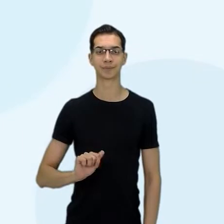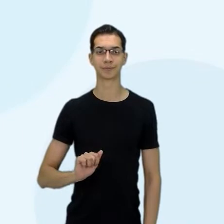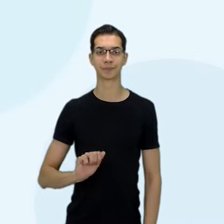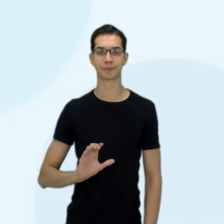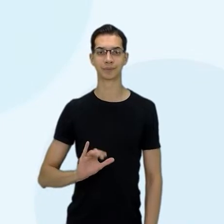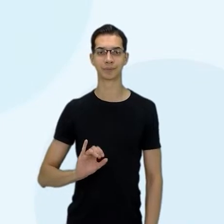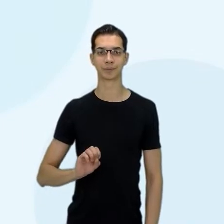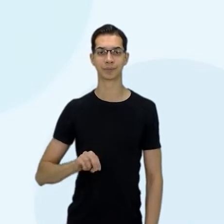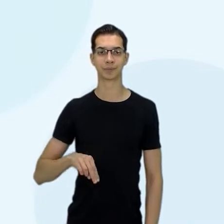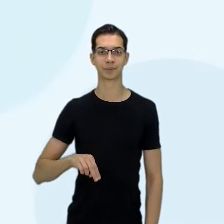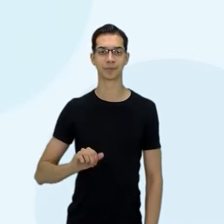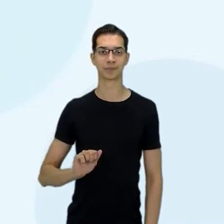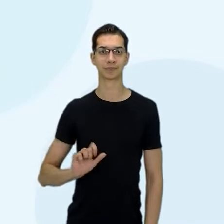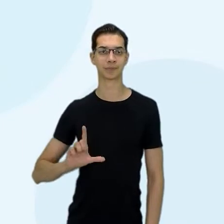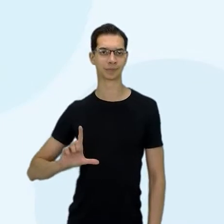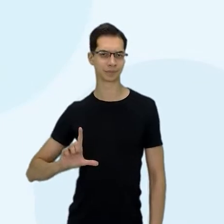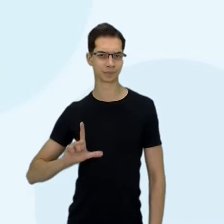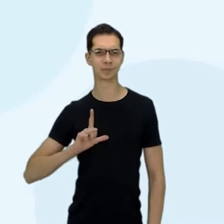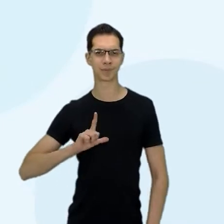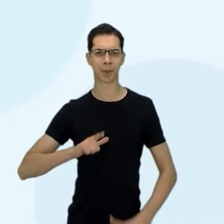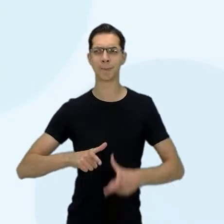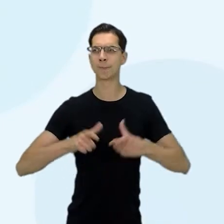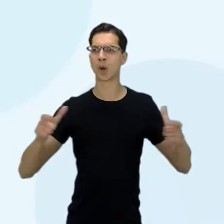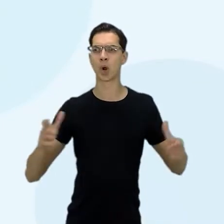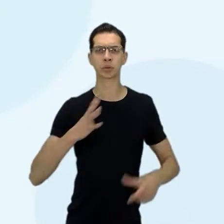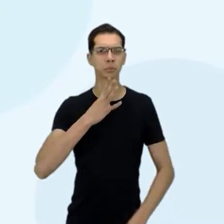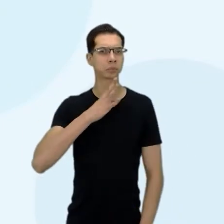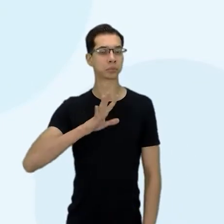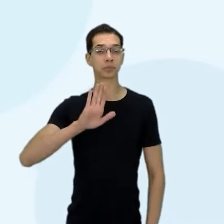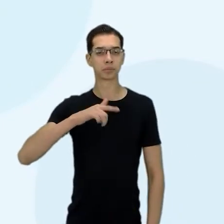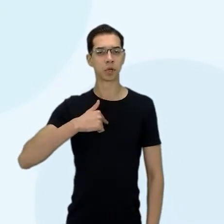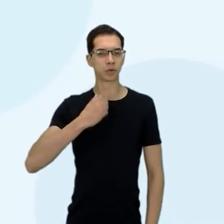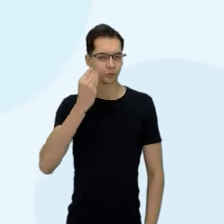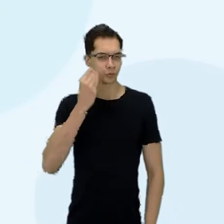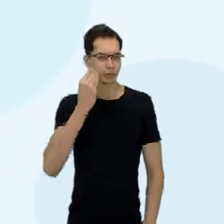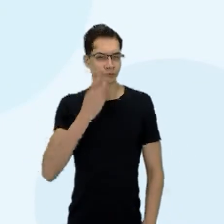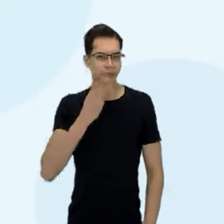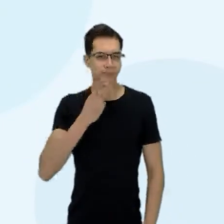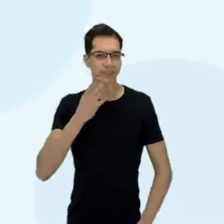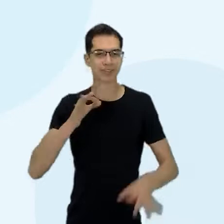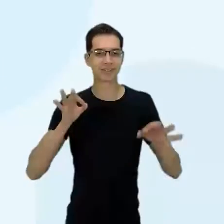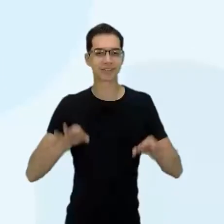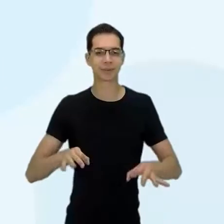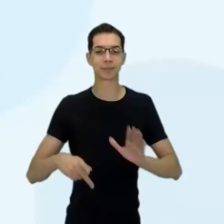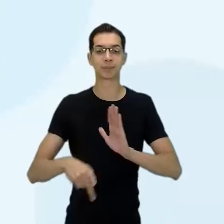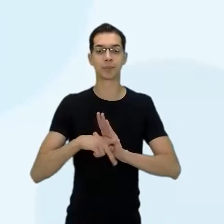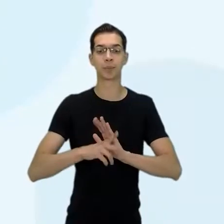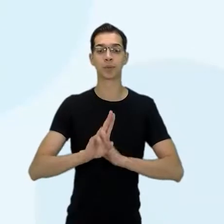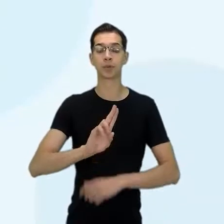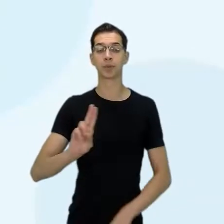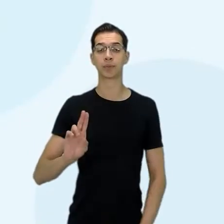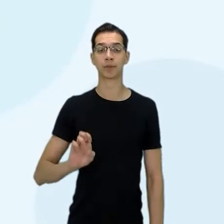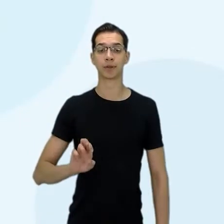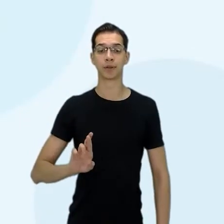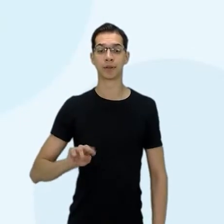ouviu falar. Olha o nome, vamos ver se eu consigo falar sem gaguejar aqui, ó. É de Ernst Walfried Joseph